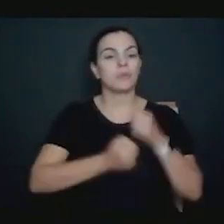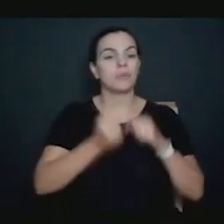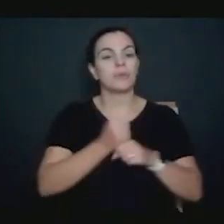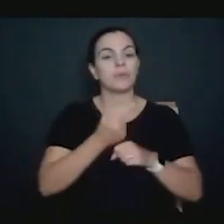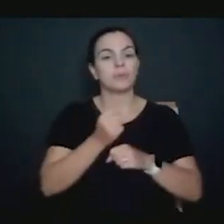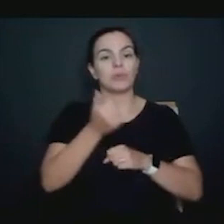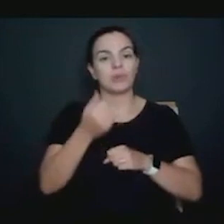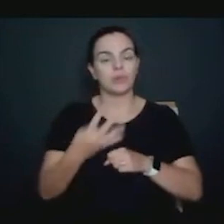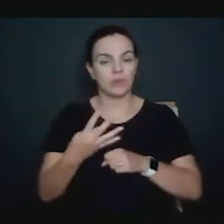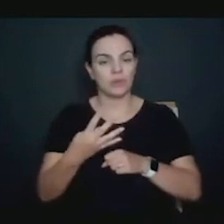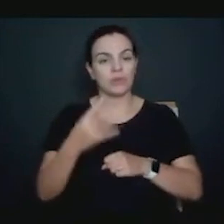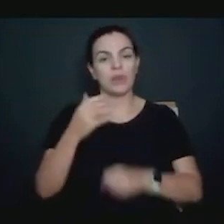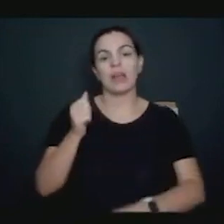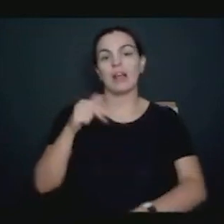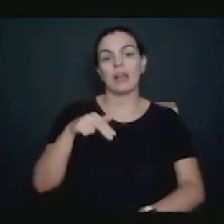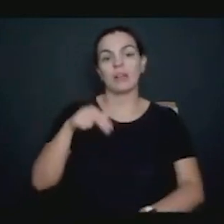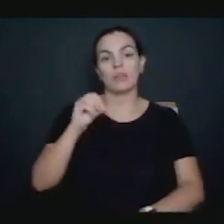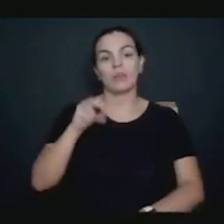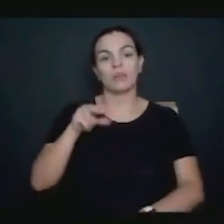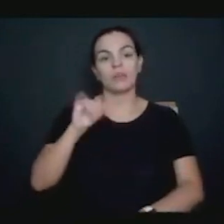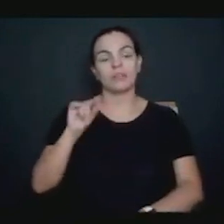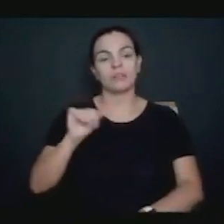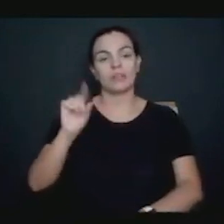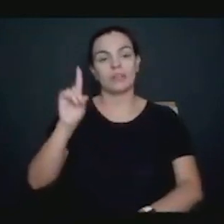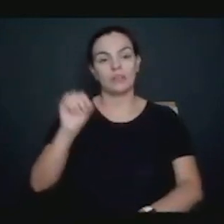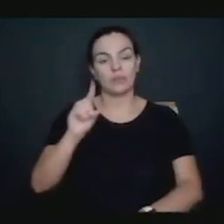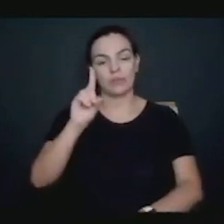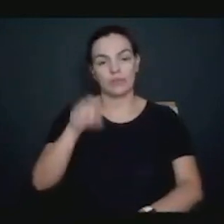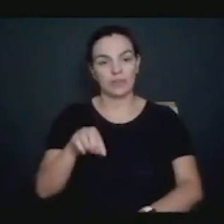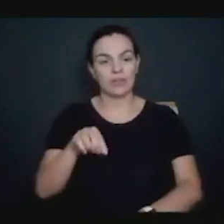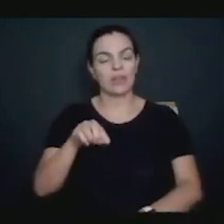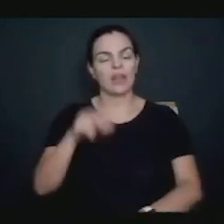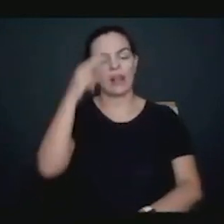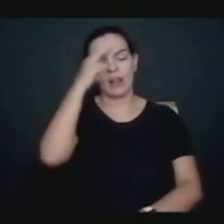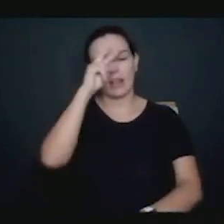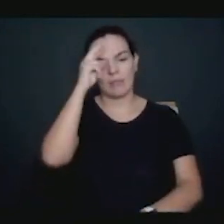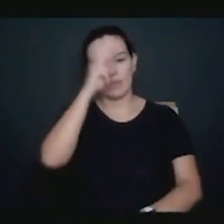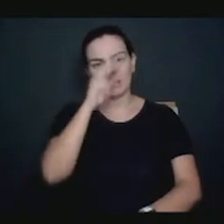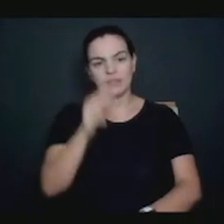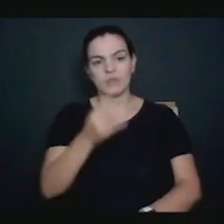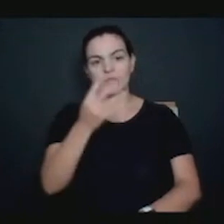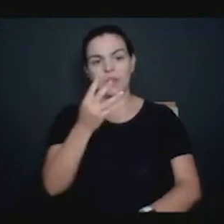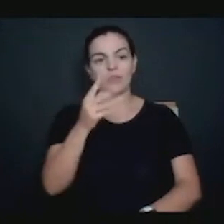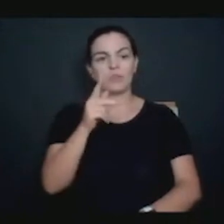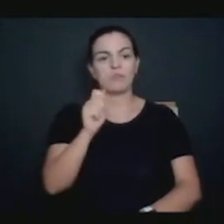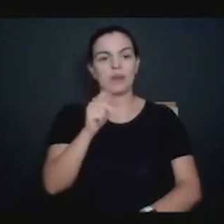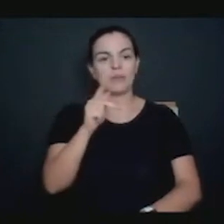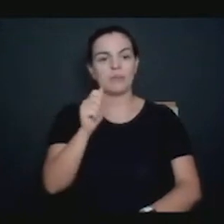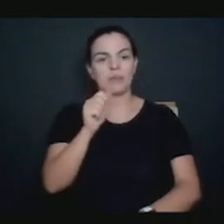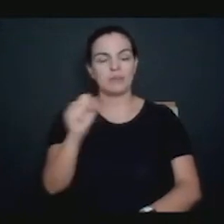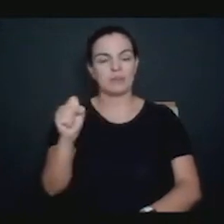memorável comemoração dos quatro Papas Imaginem tudo grande para João Paulo I quatro